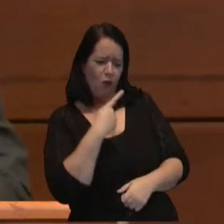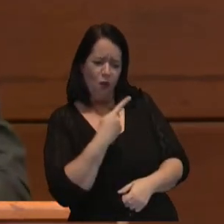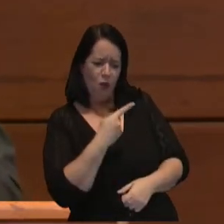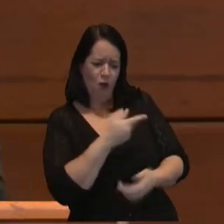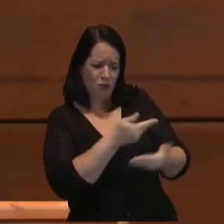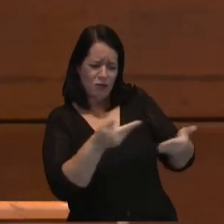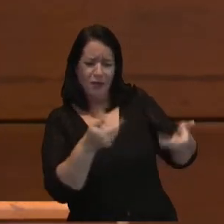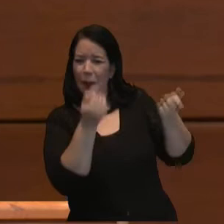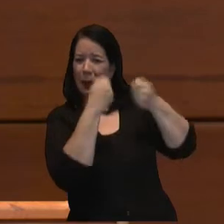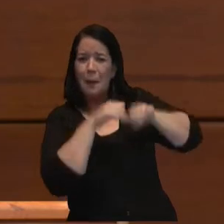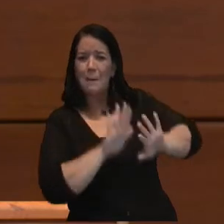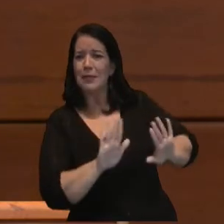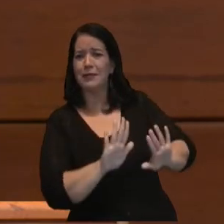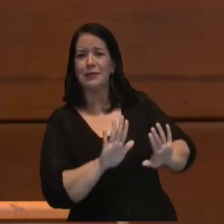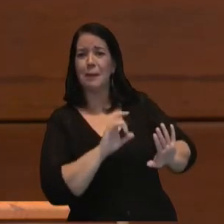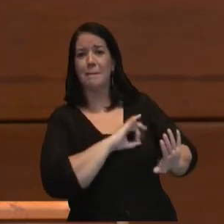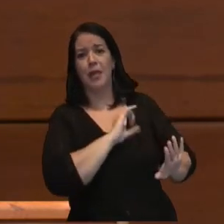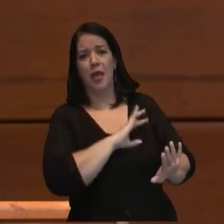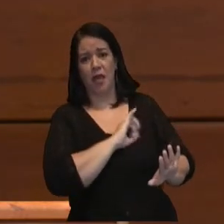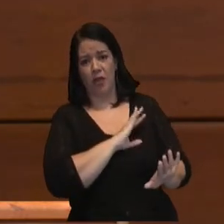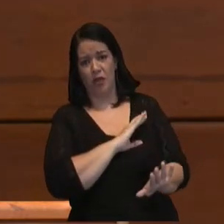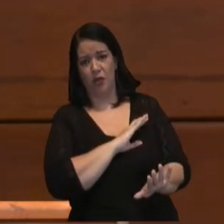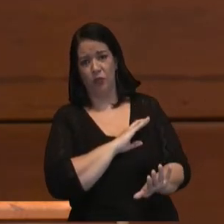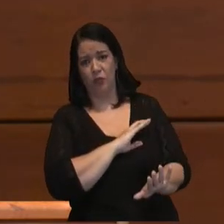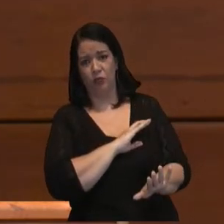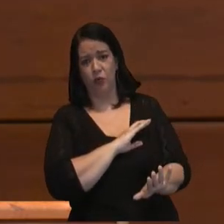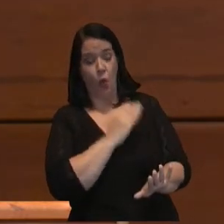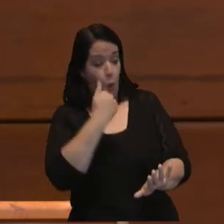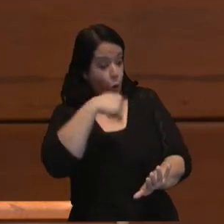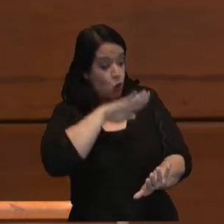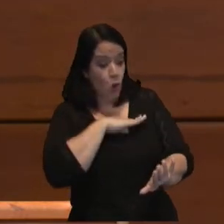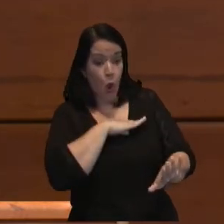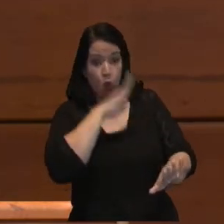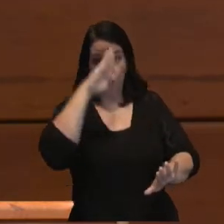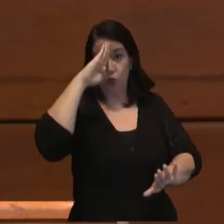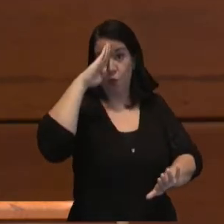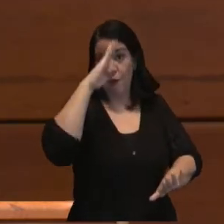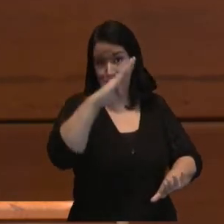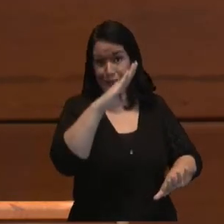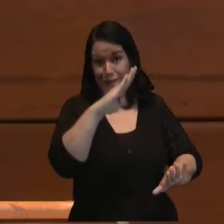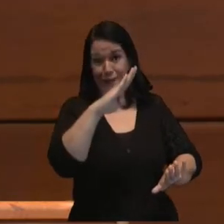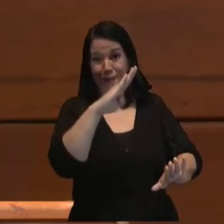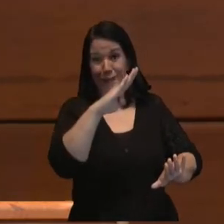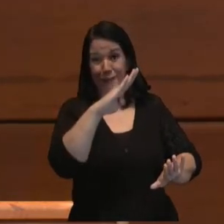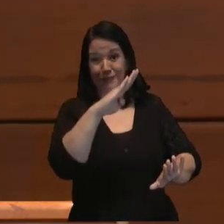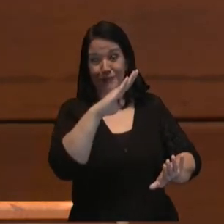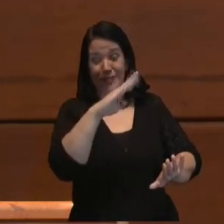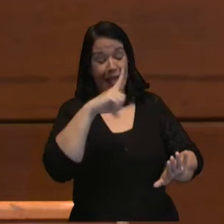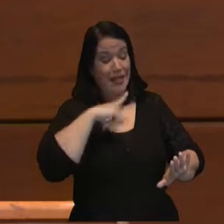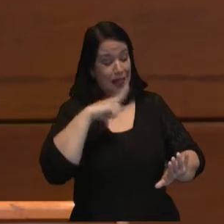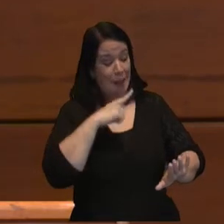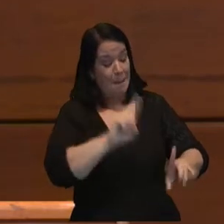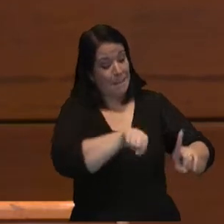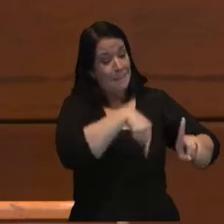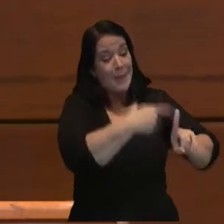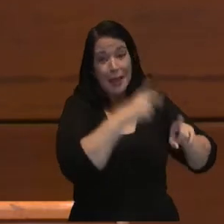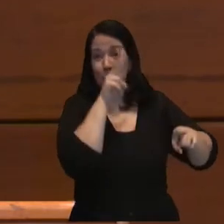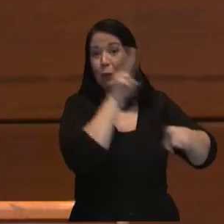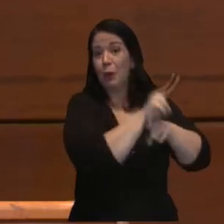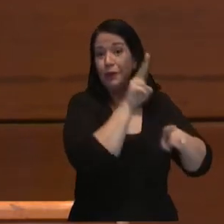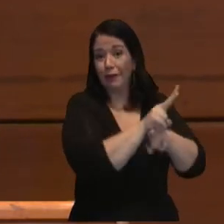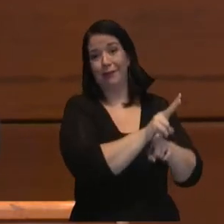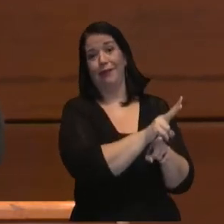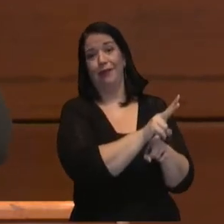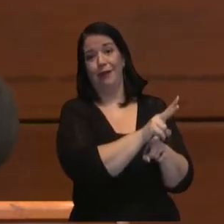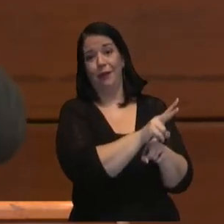com eles. Eliseu tinha uma perspectiva correta. Tenha você, nesta hora e neste momento